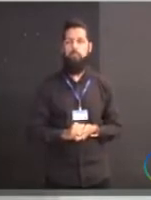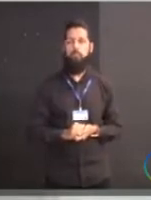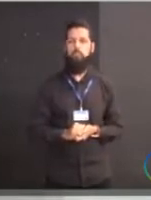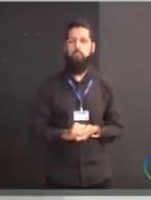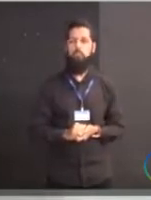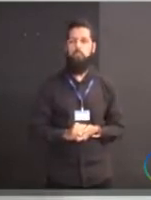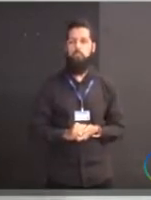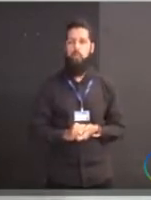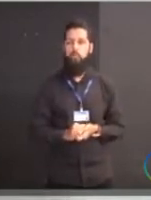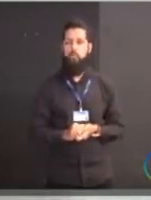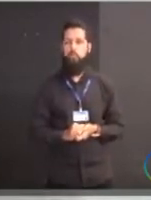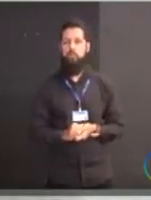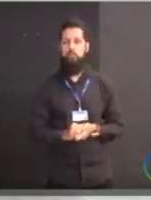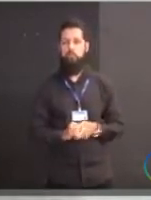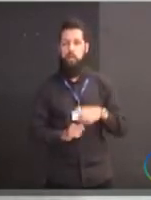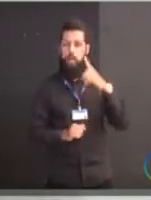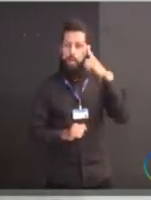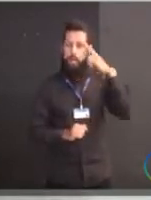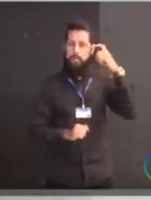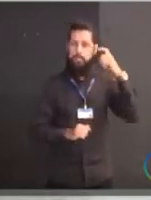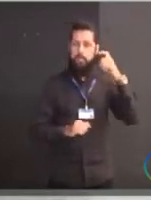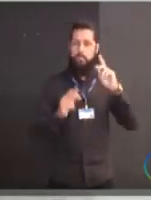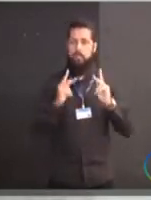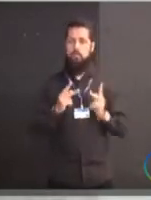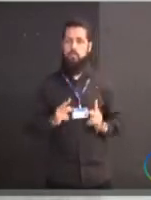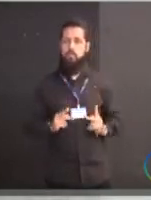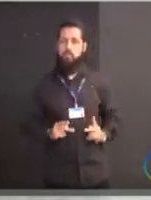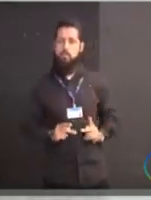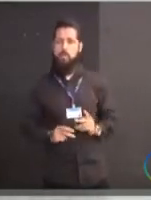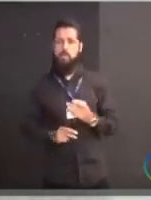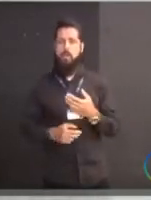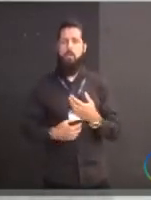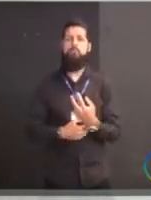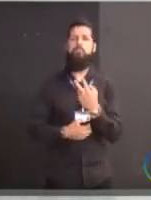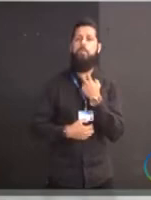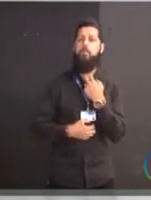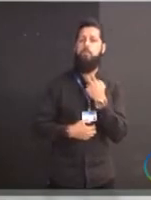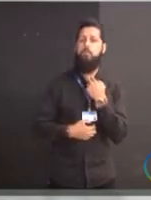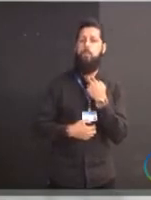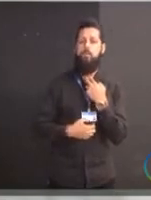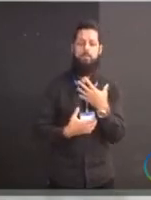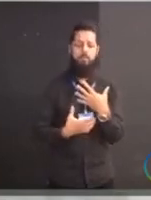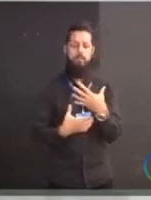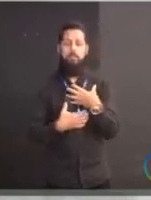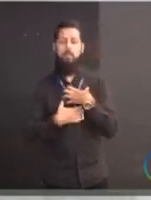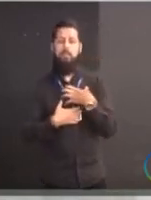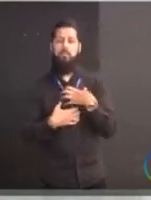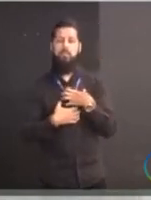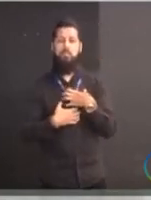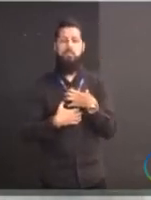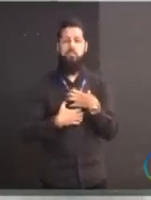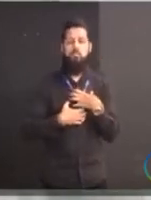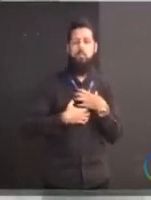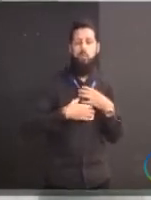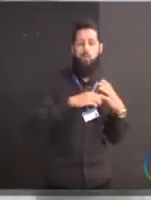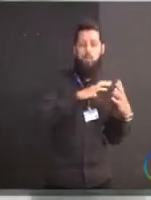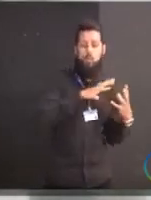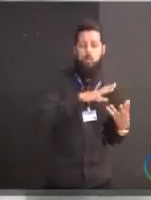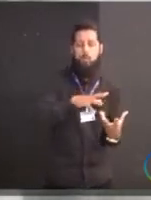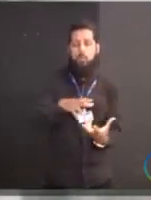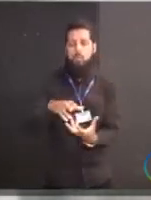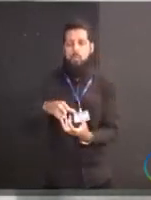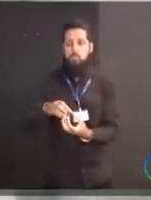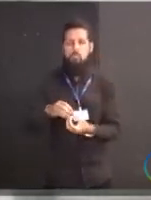inteligência humana. O homem não pode ser dispensado da solução de todas as questões que